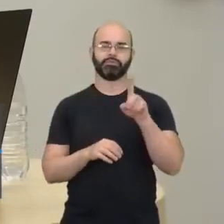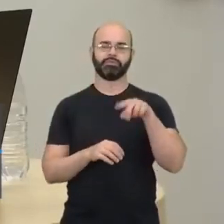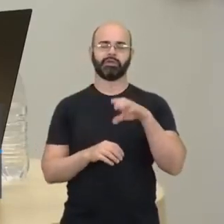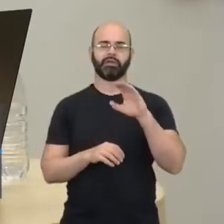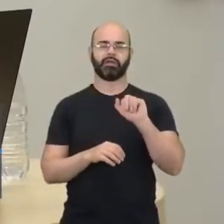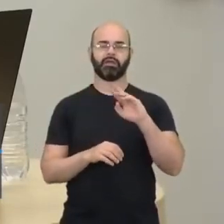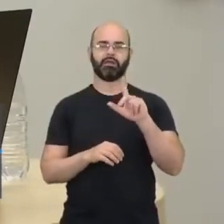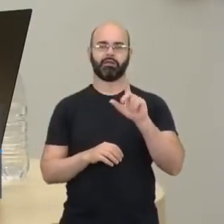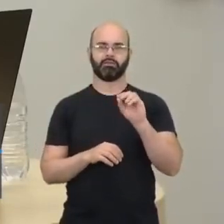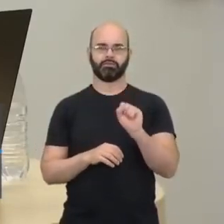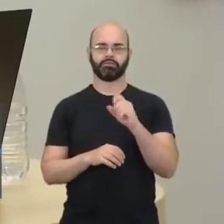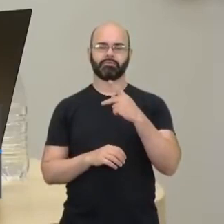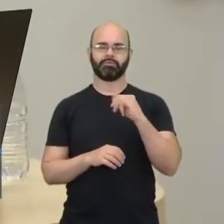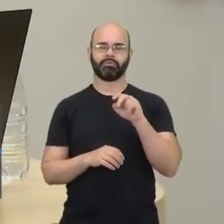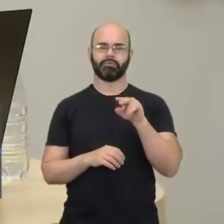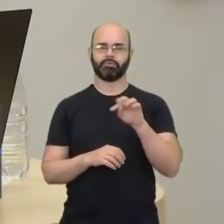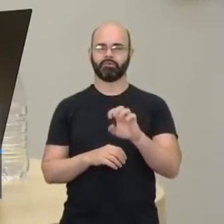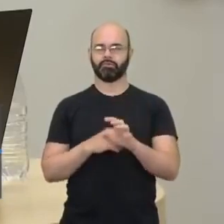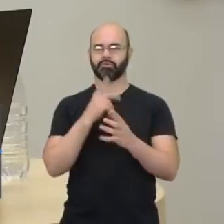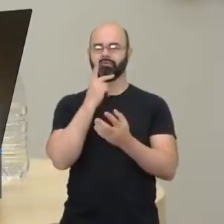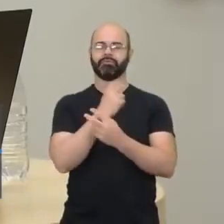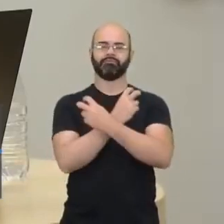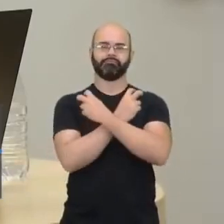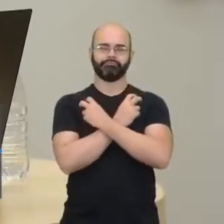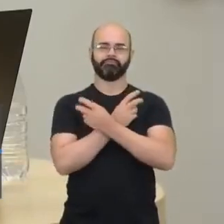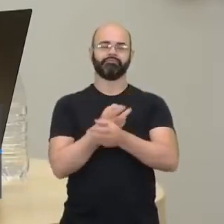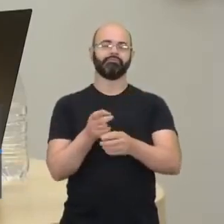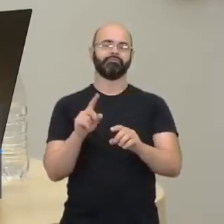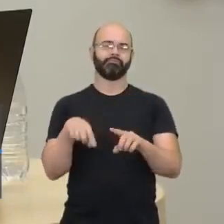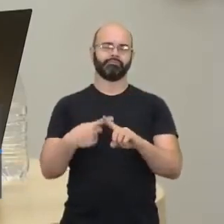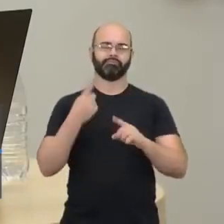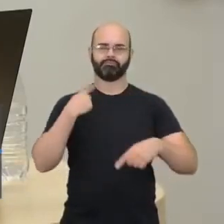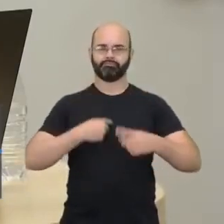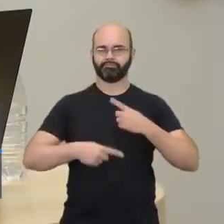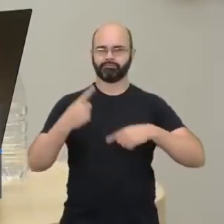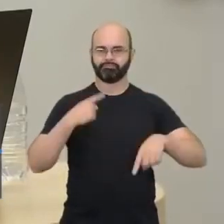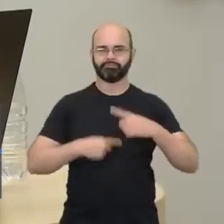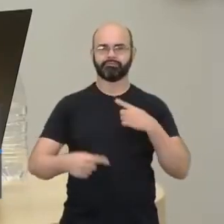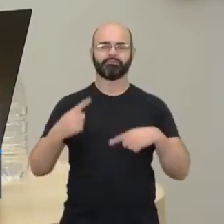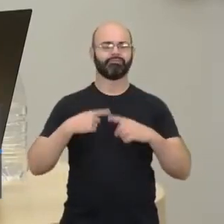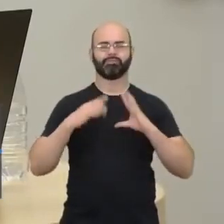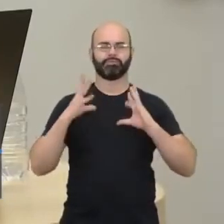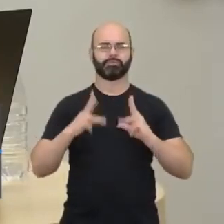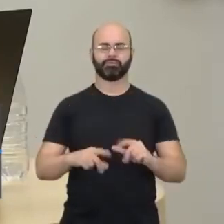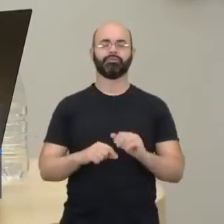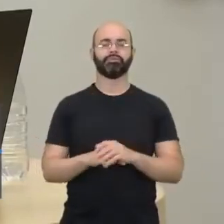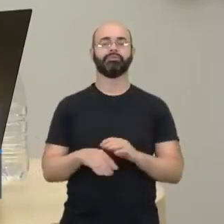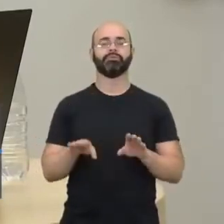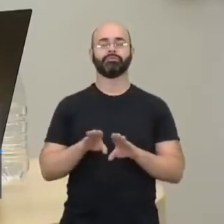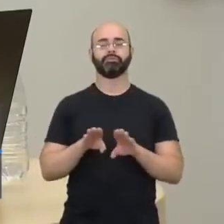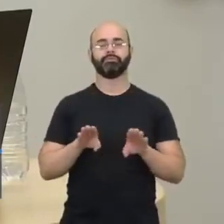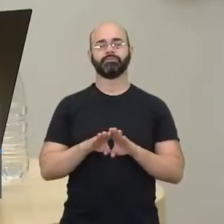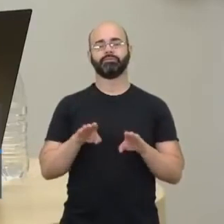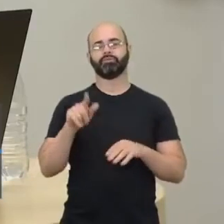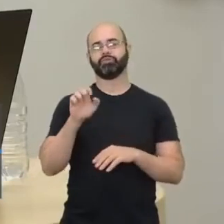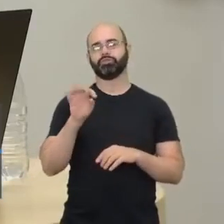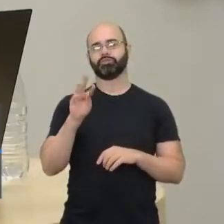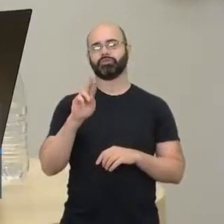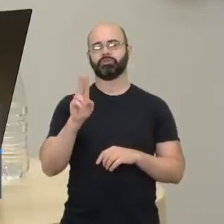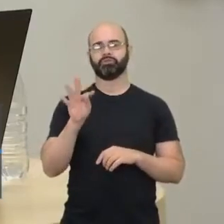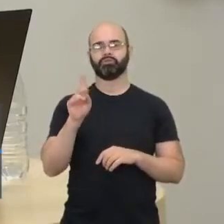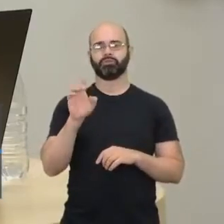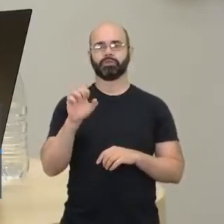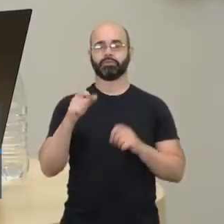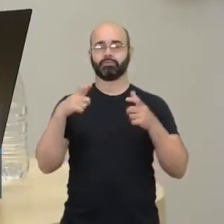Pinotti que escreveram sistema muscular, esquelético, circulatório, enfim, todos. E tem também os alunos da irmã Gertrudes, que é